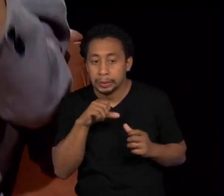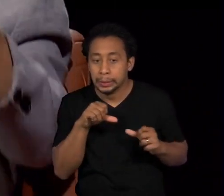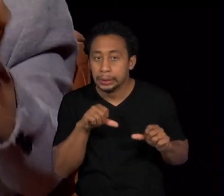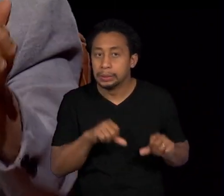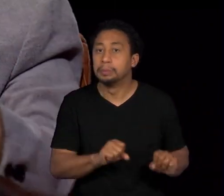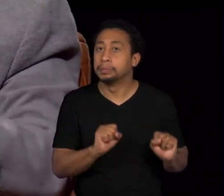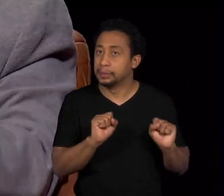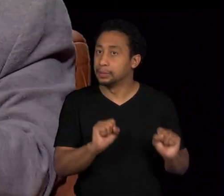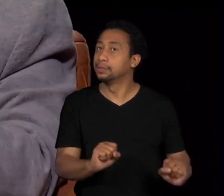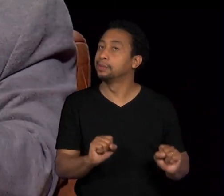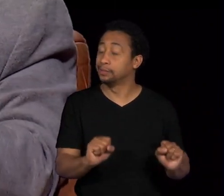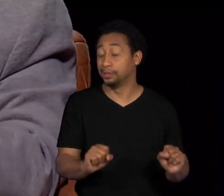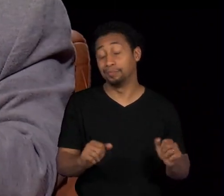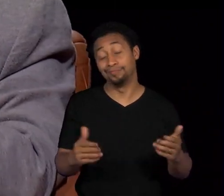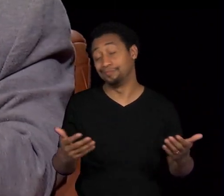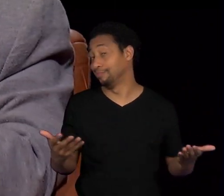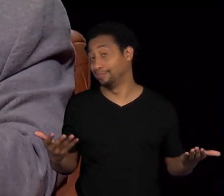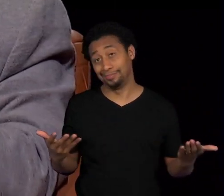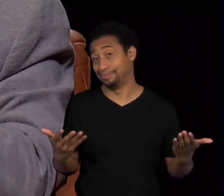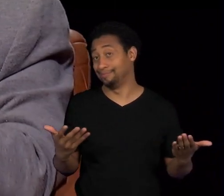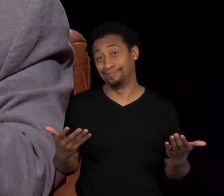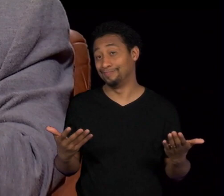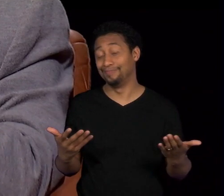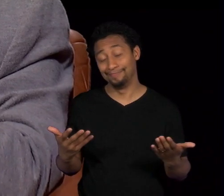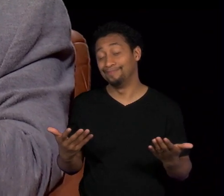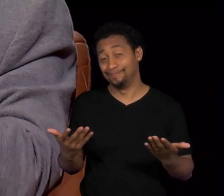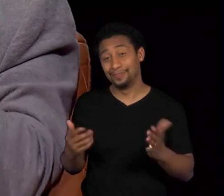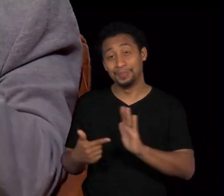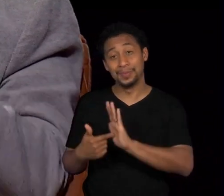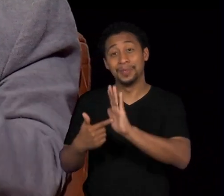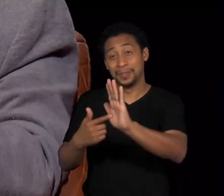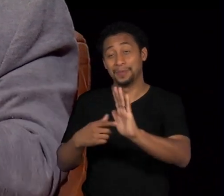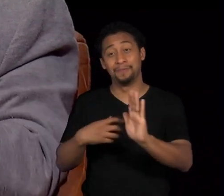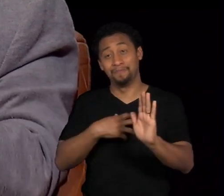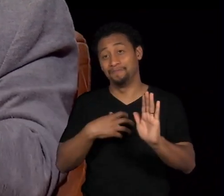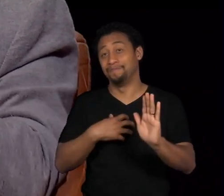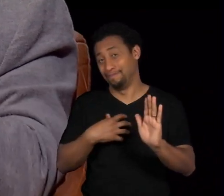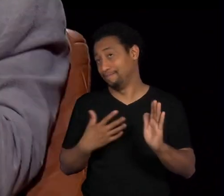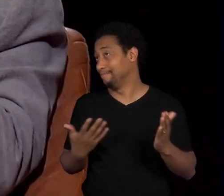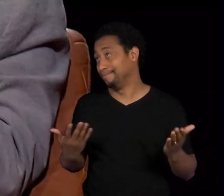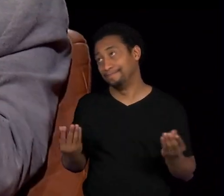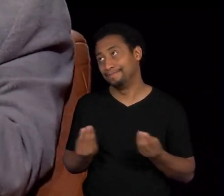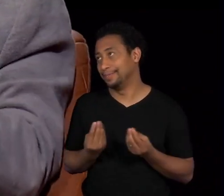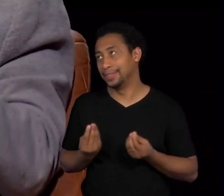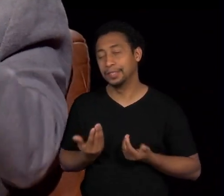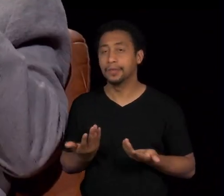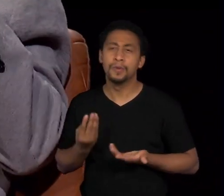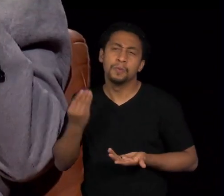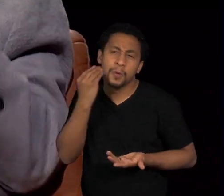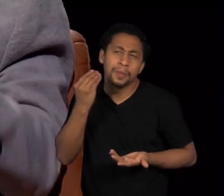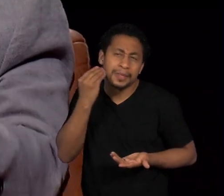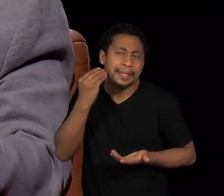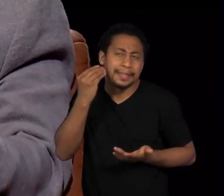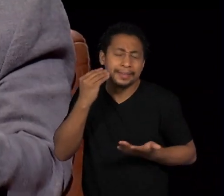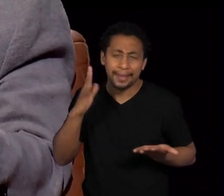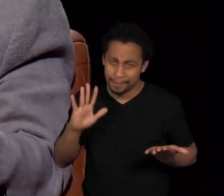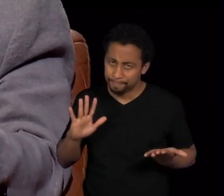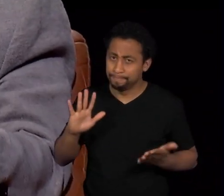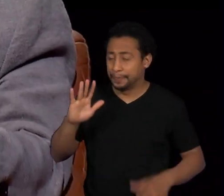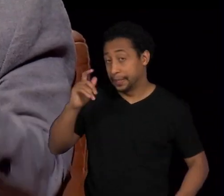gente tá vivendo um momento que parece não ser muito diferente disso né então vamos tentar vamos colocar nossa